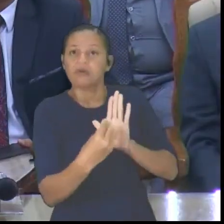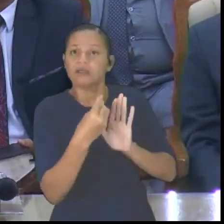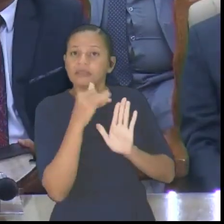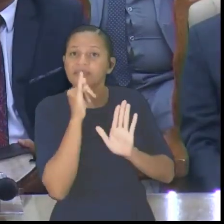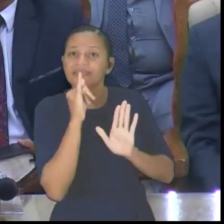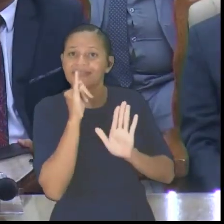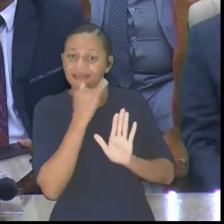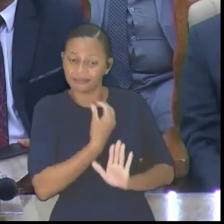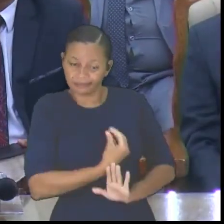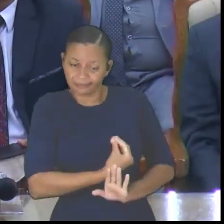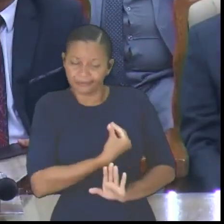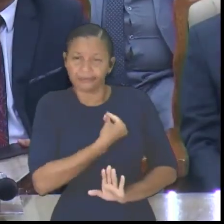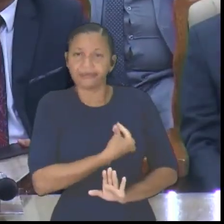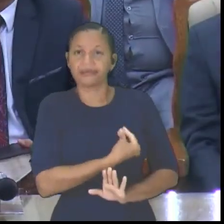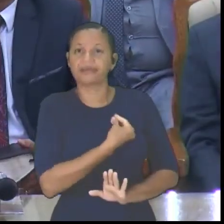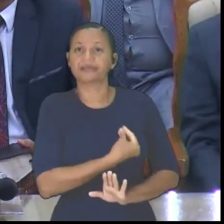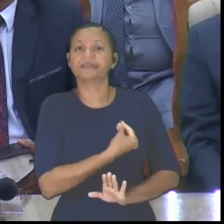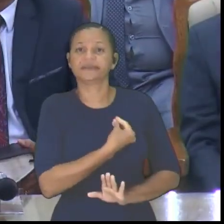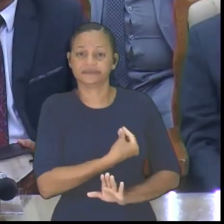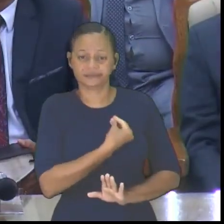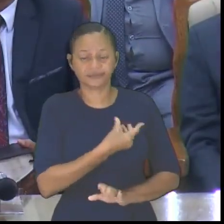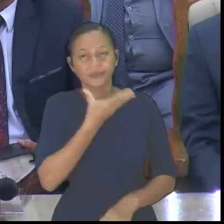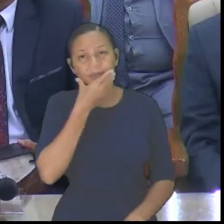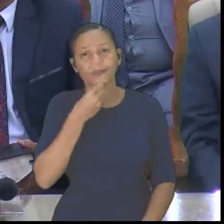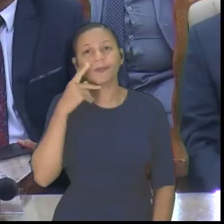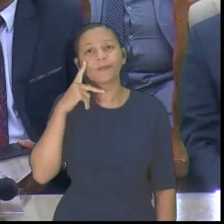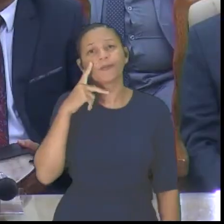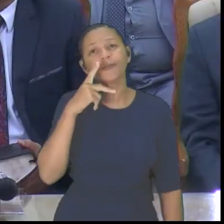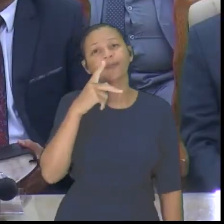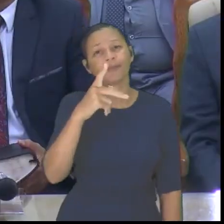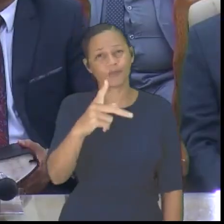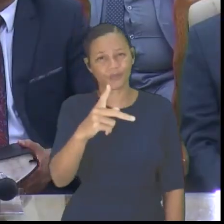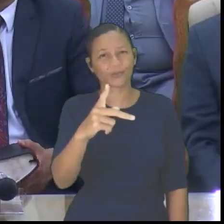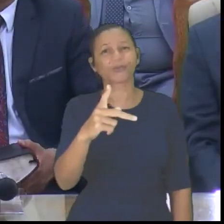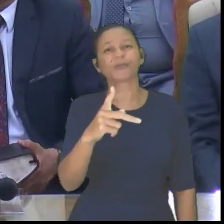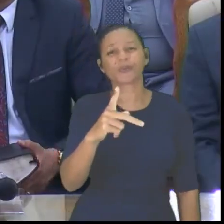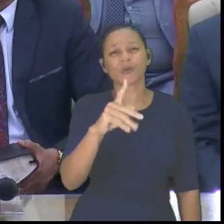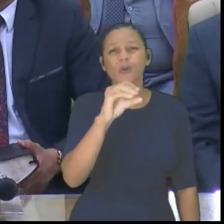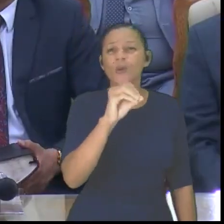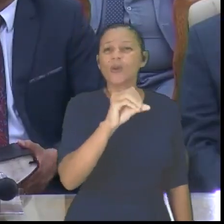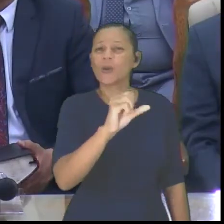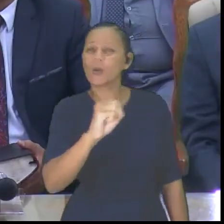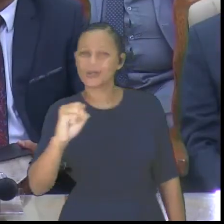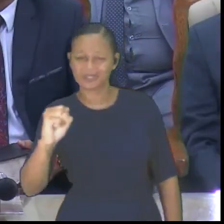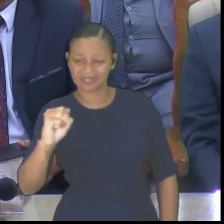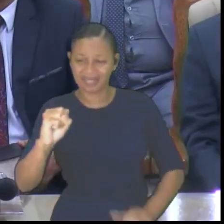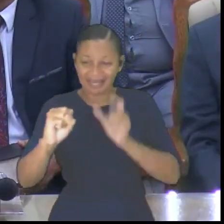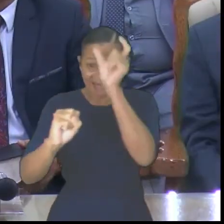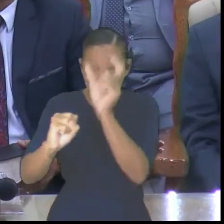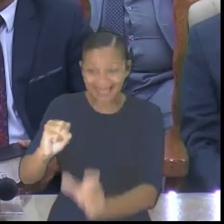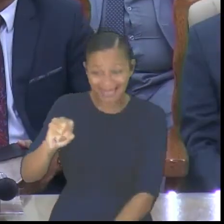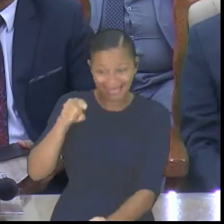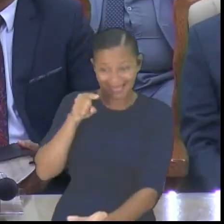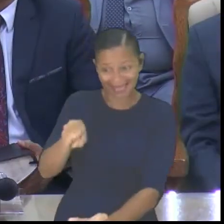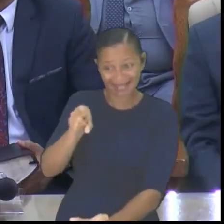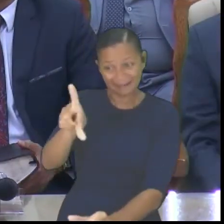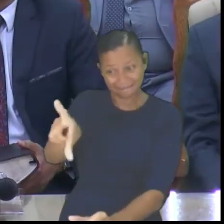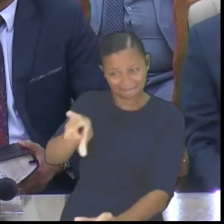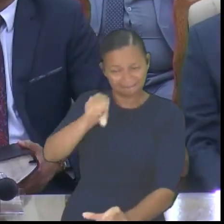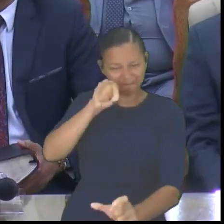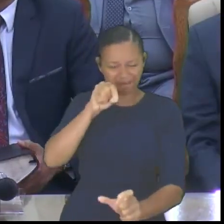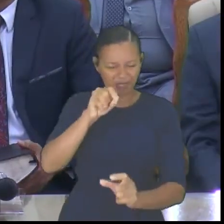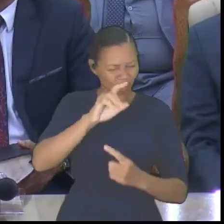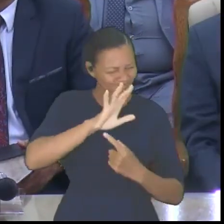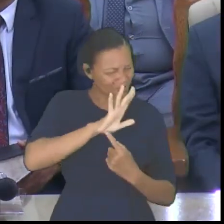a vida do profeta Oséias para revelar o tamanho do amor que ele tinha